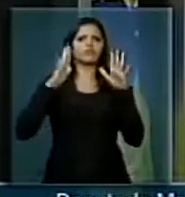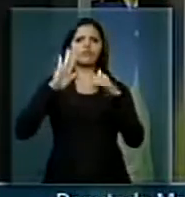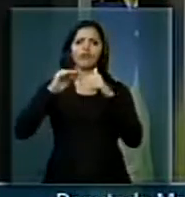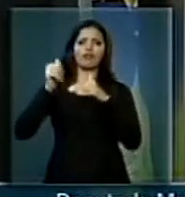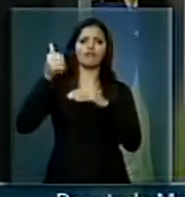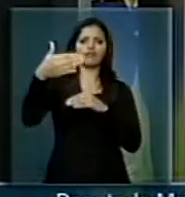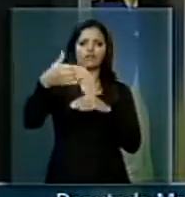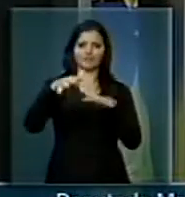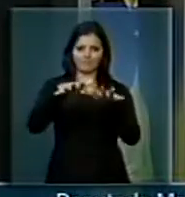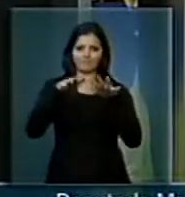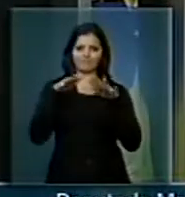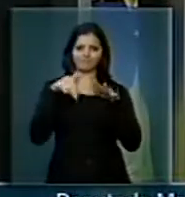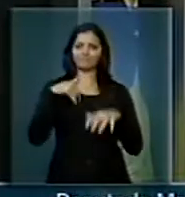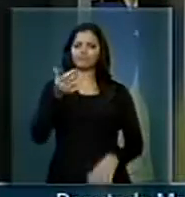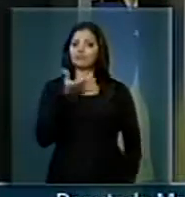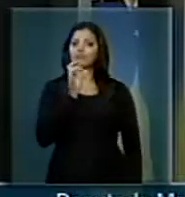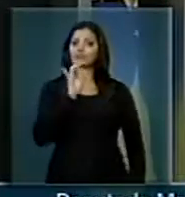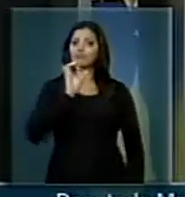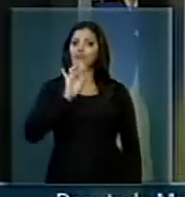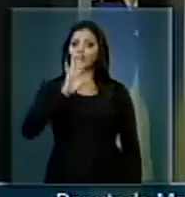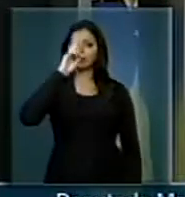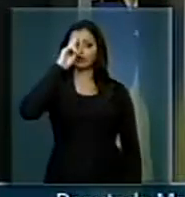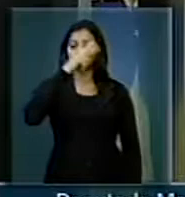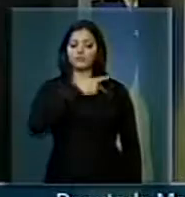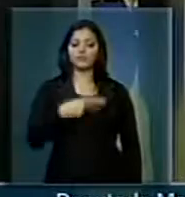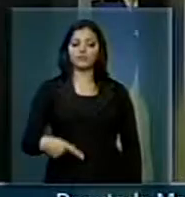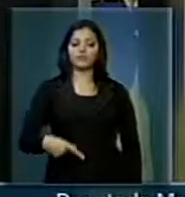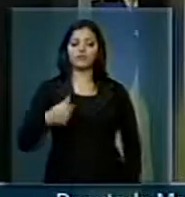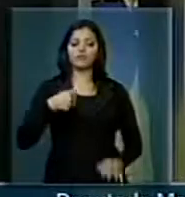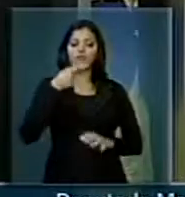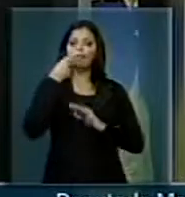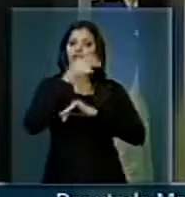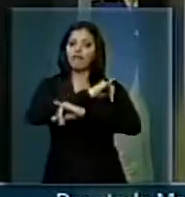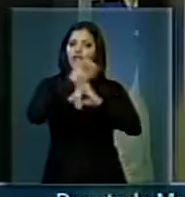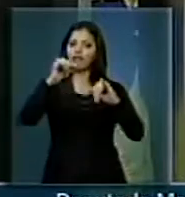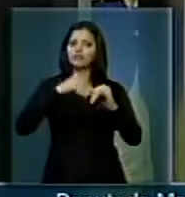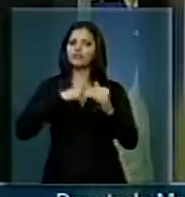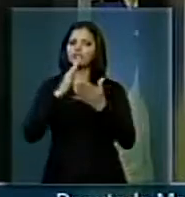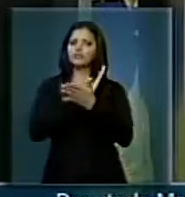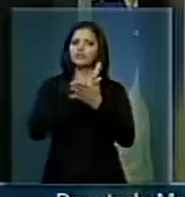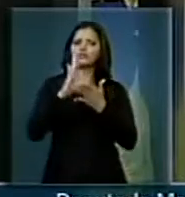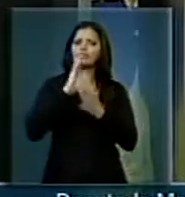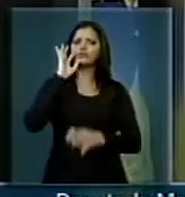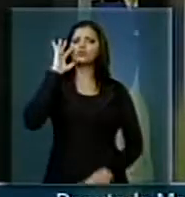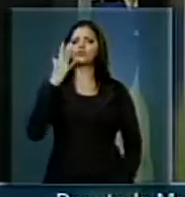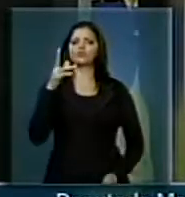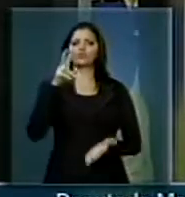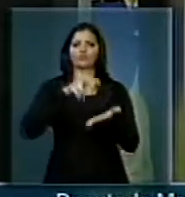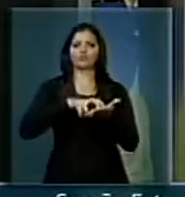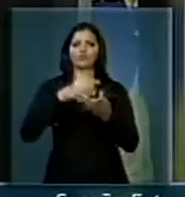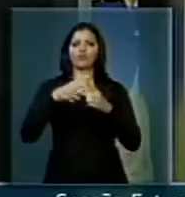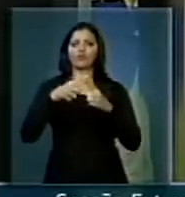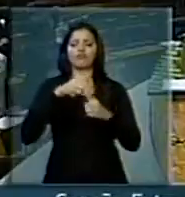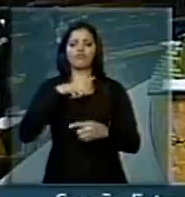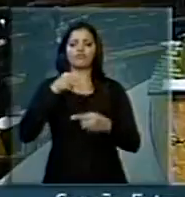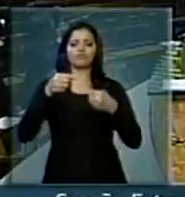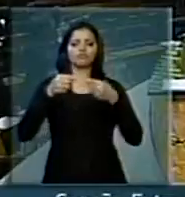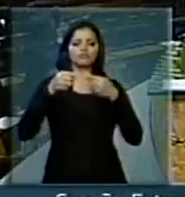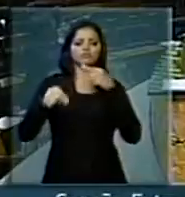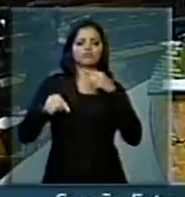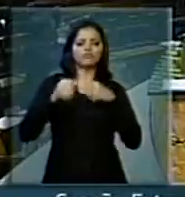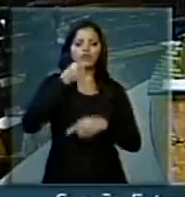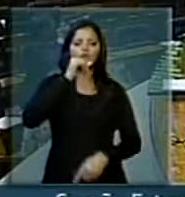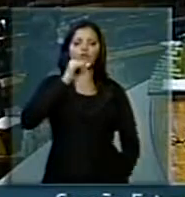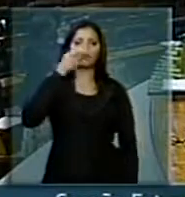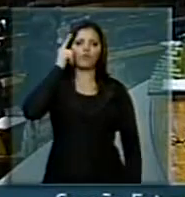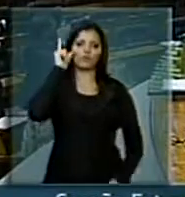atrás. E gostaria, presidente, apenas de registrar os pontos que nós solucionamos pela manhã, que geraram o conflito